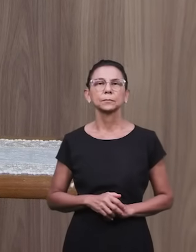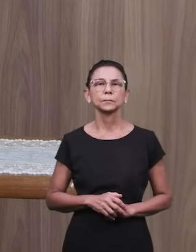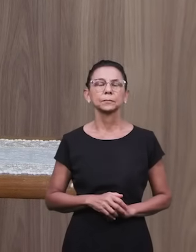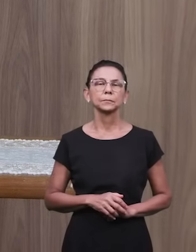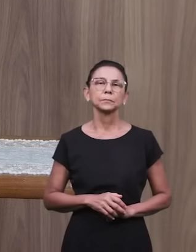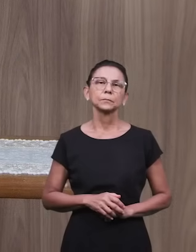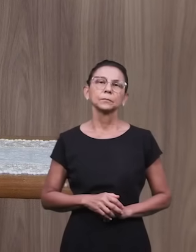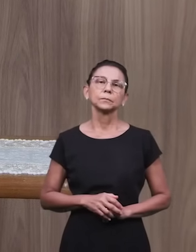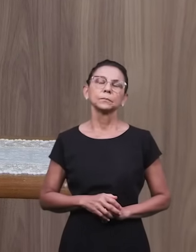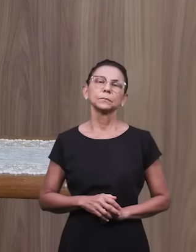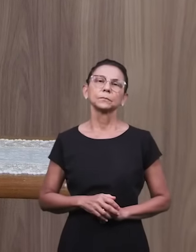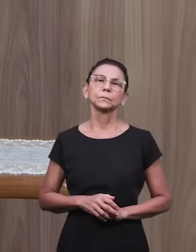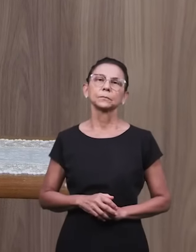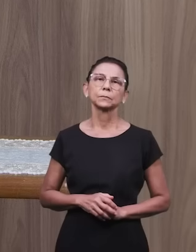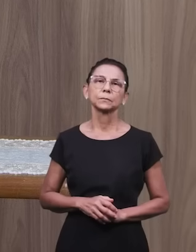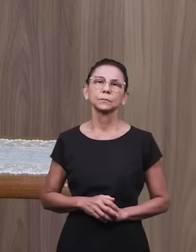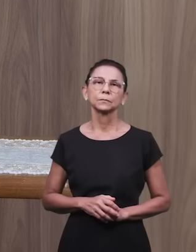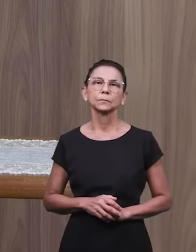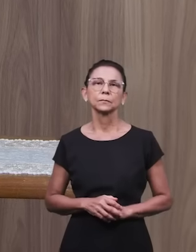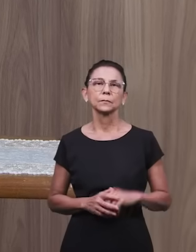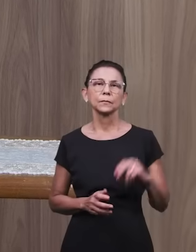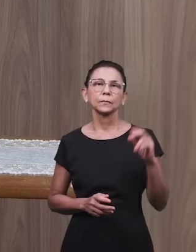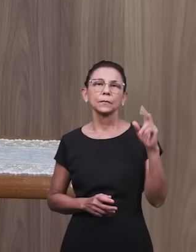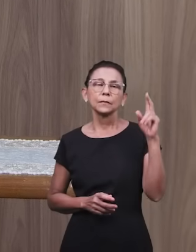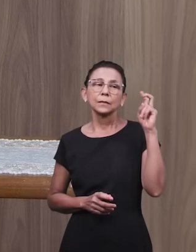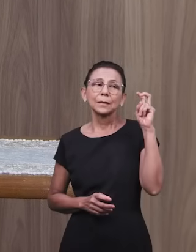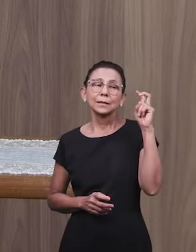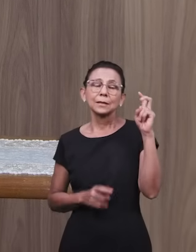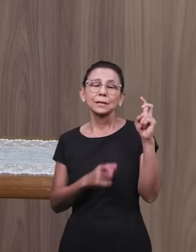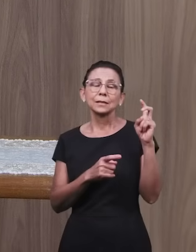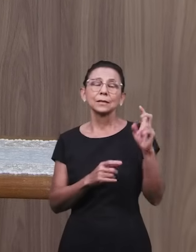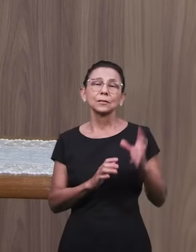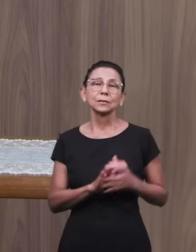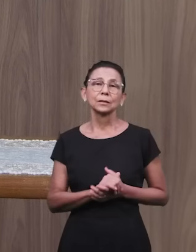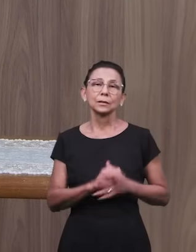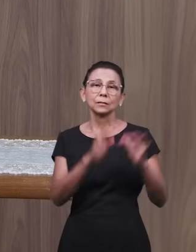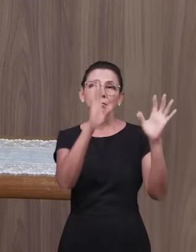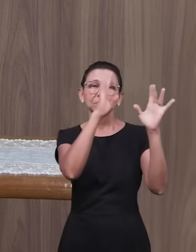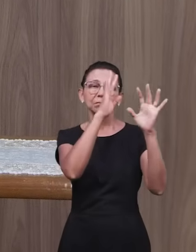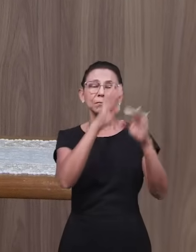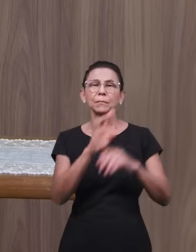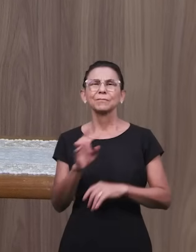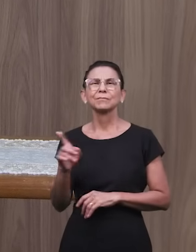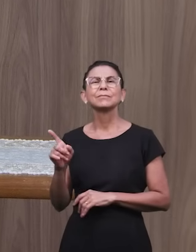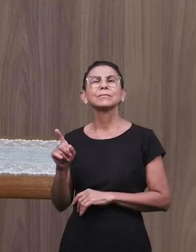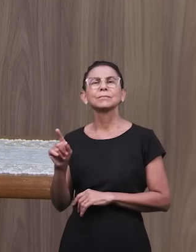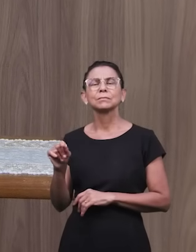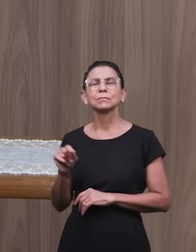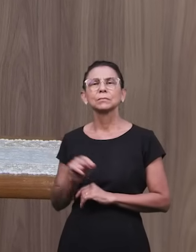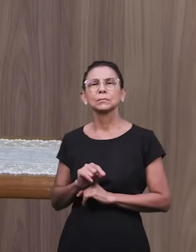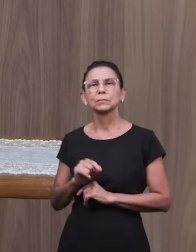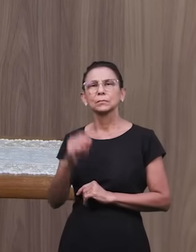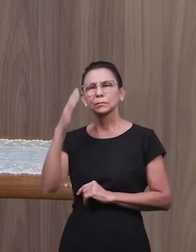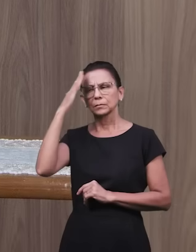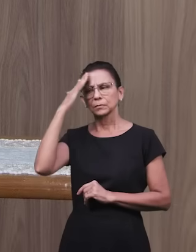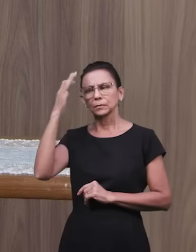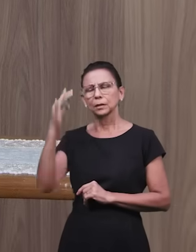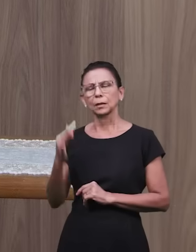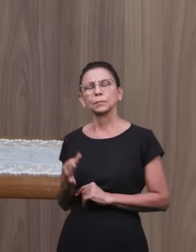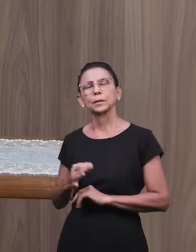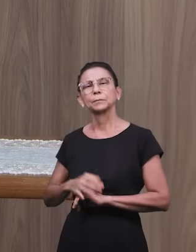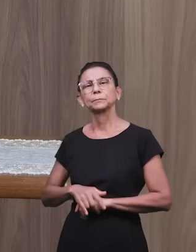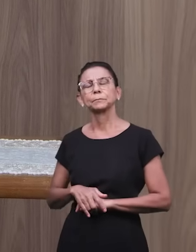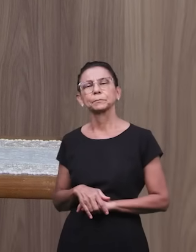2, 6. Mas 5 eram prudentes. O que era o prudente? É aquele